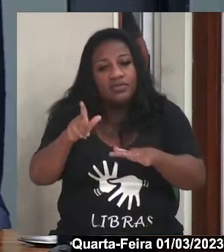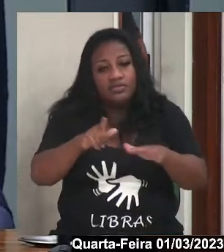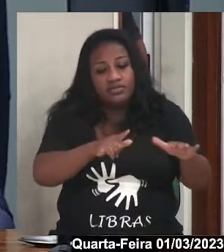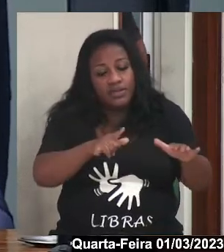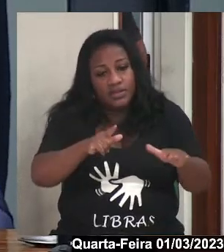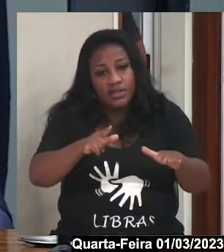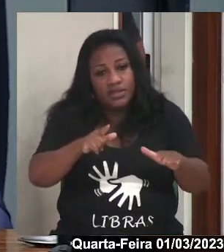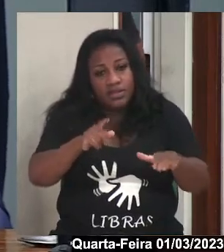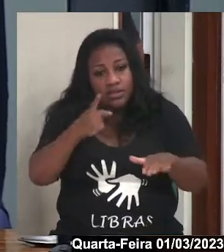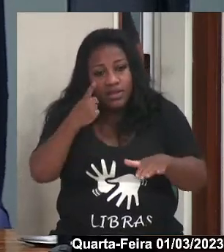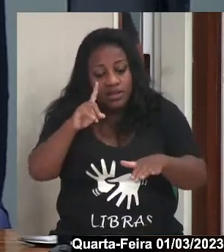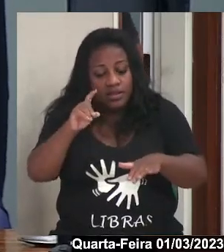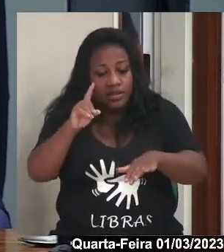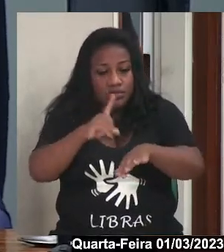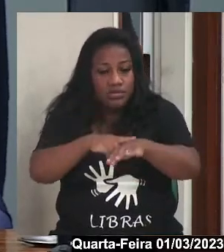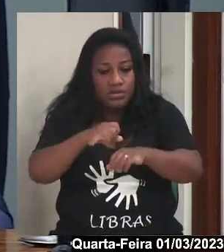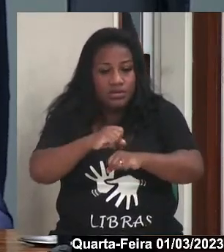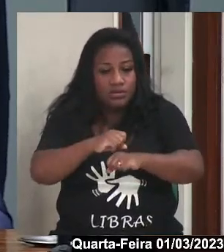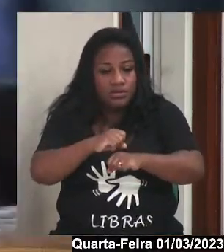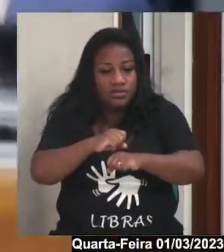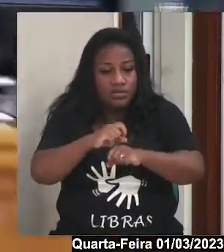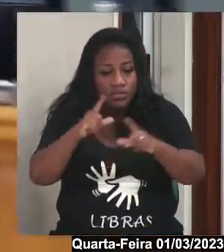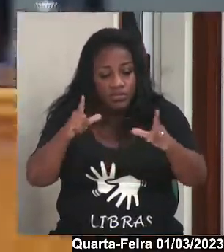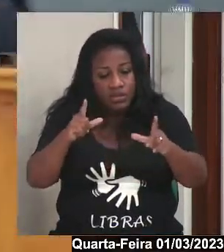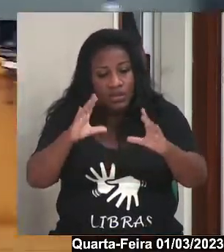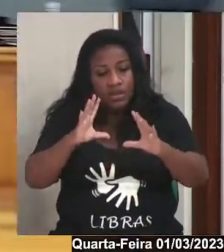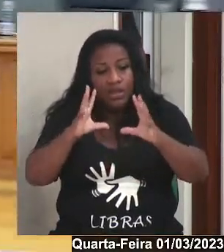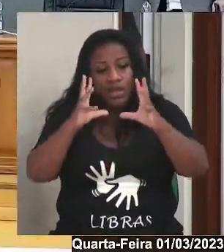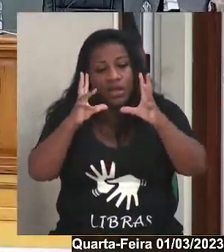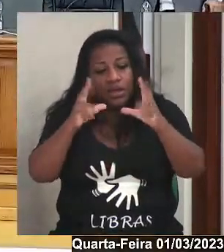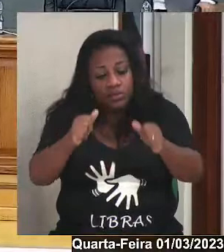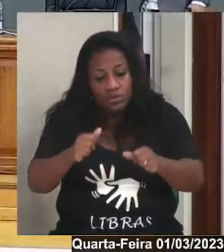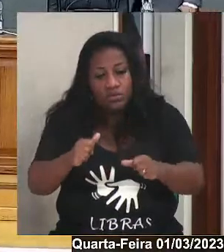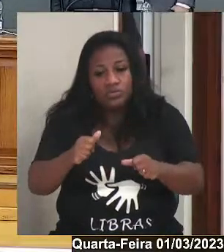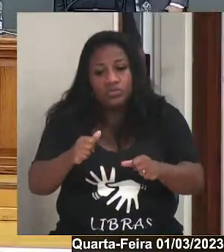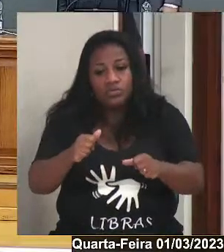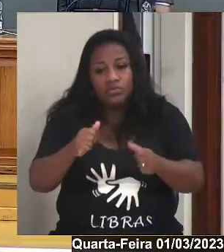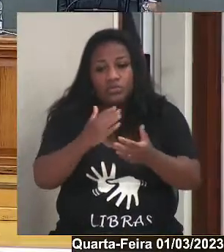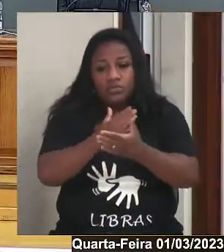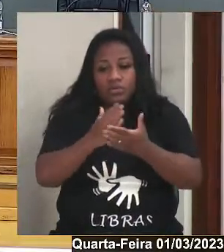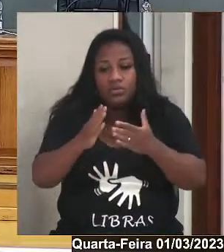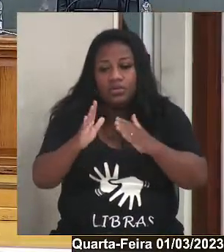manhã. Agradeço o comparecimento dos senhores e daqueles que nos acompanham pela